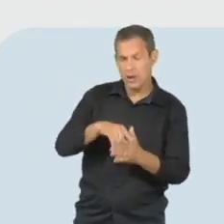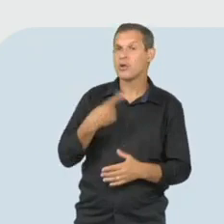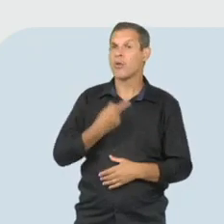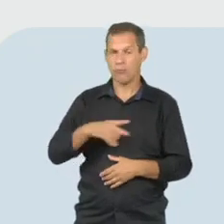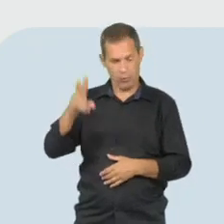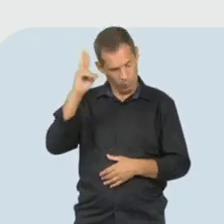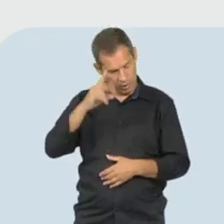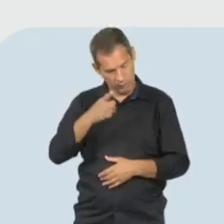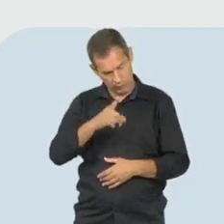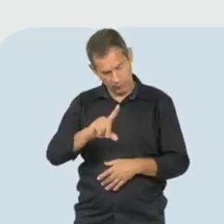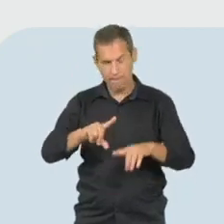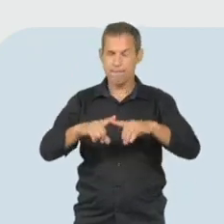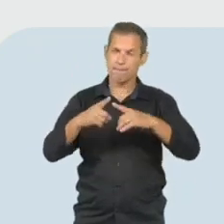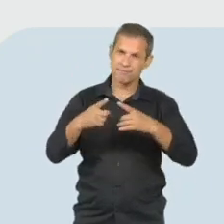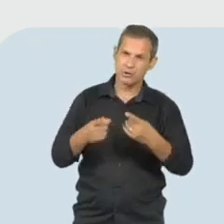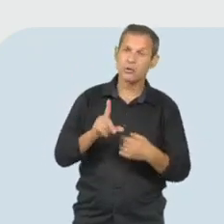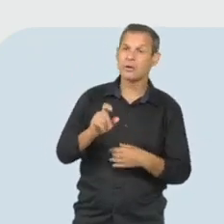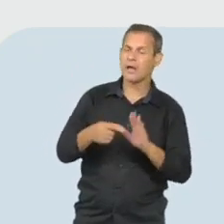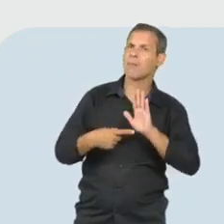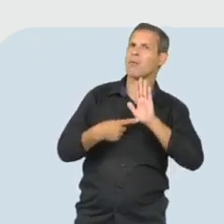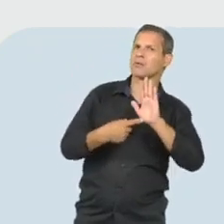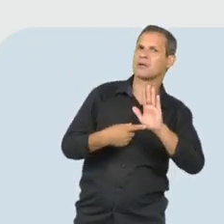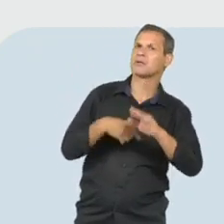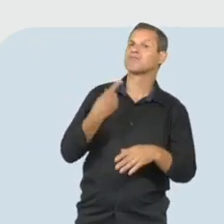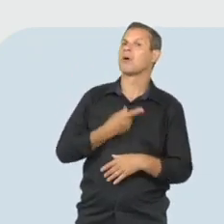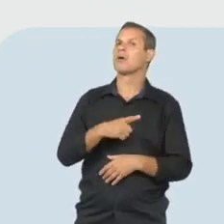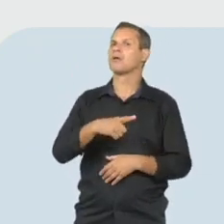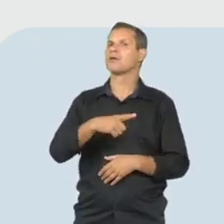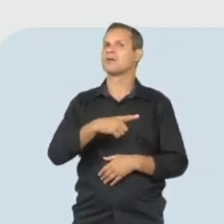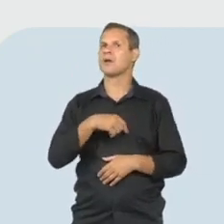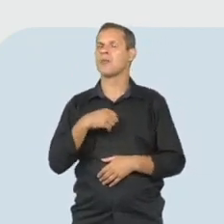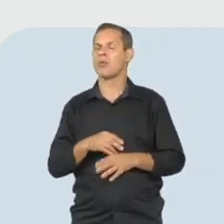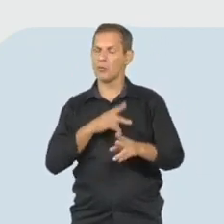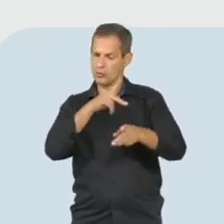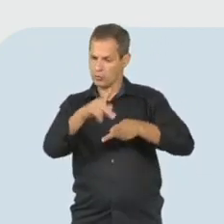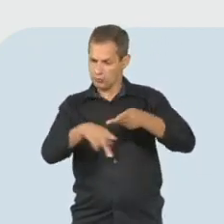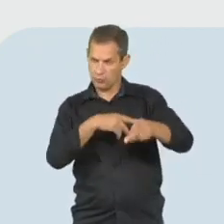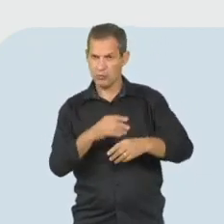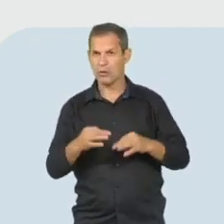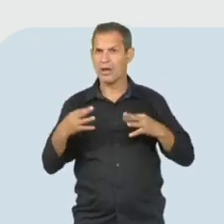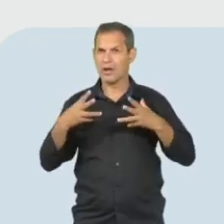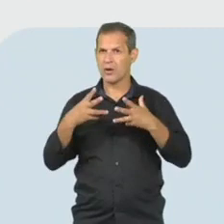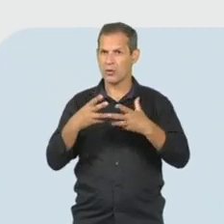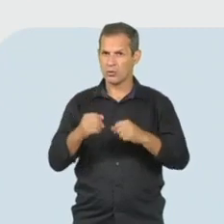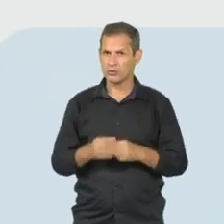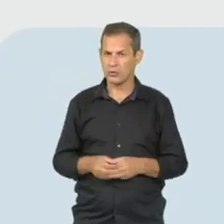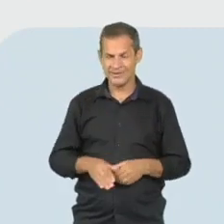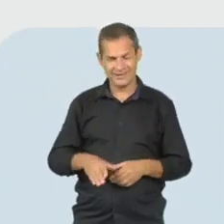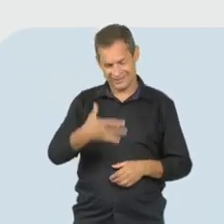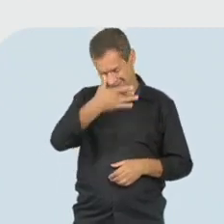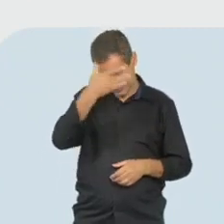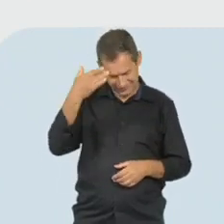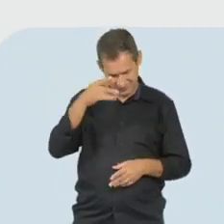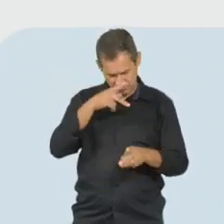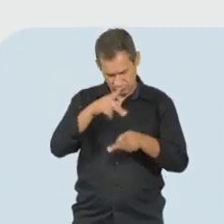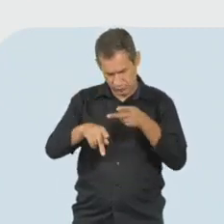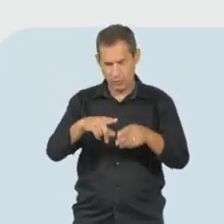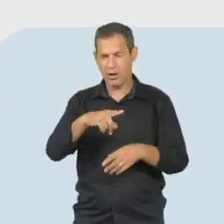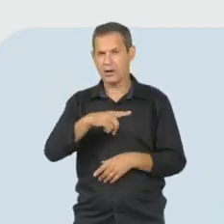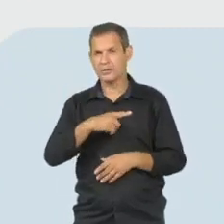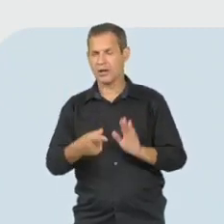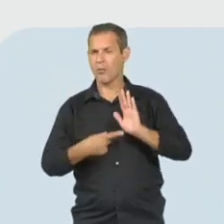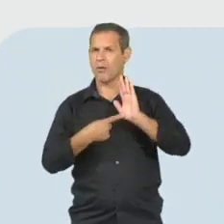reforçar isso. O que é amostragem? Nós temos lá a nossa população, com todos os elementos da população, e eu tenho